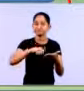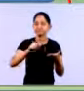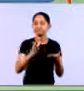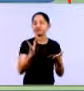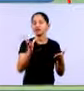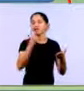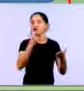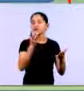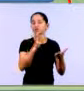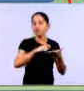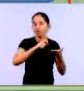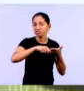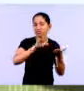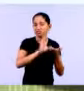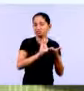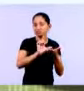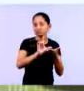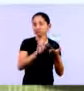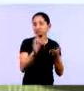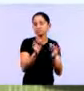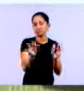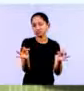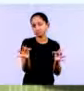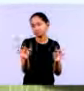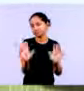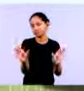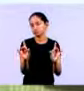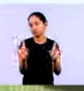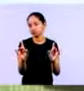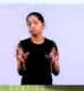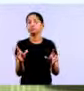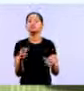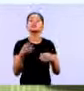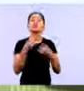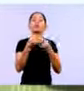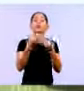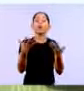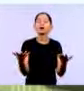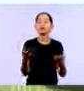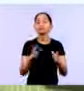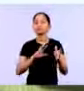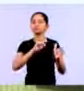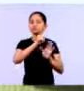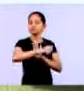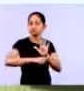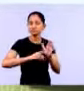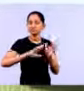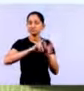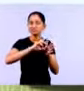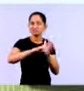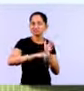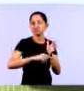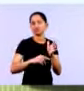linha do tempo. Vamos ver, então, quais são as causas modificativas do crédito tributário.